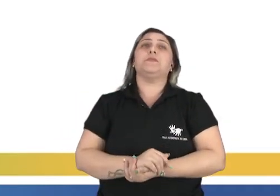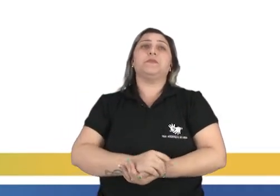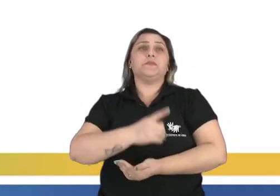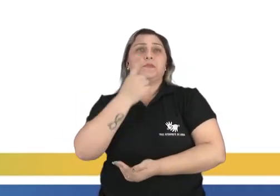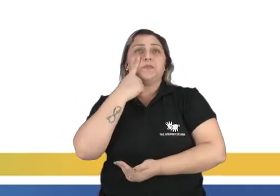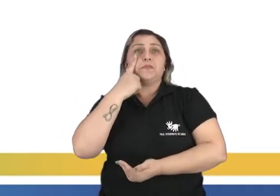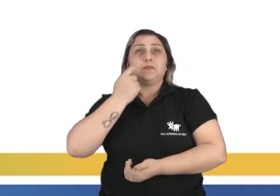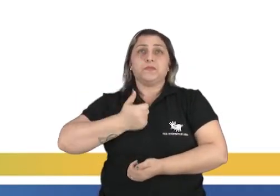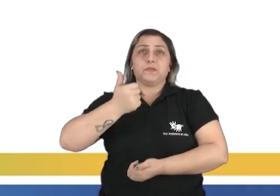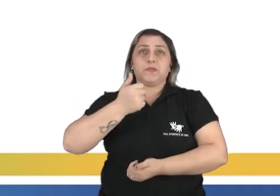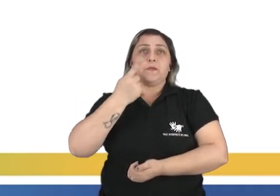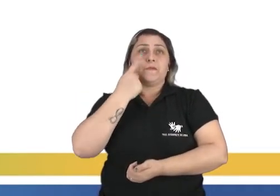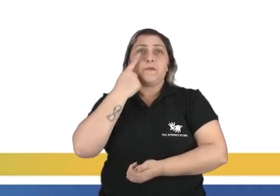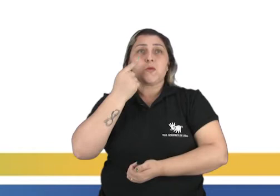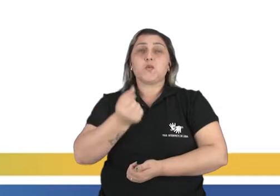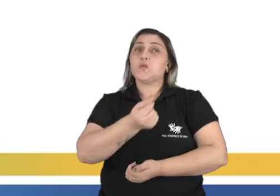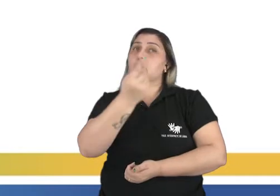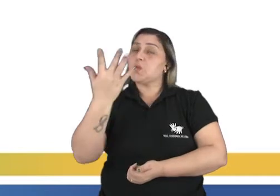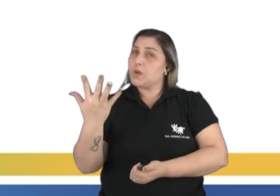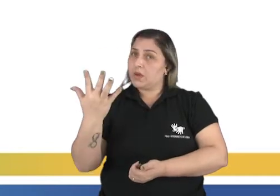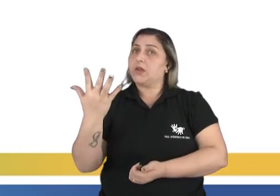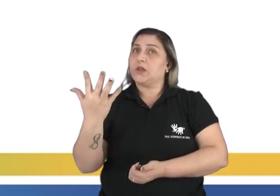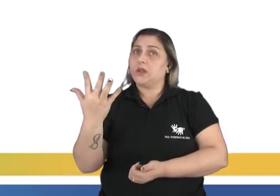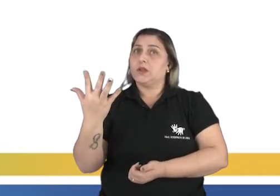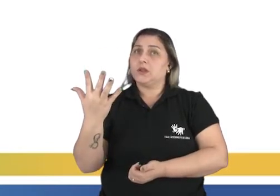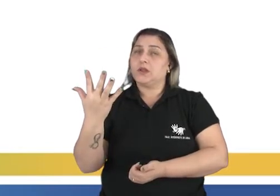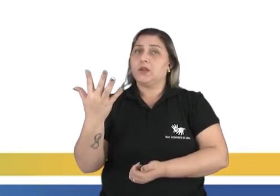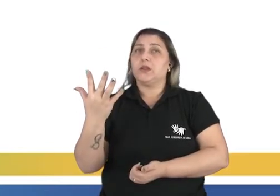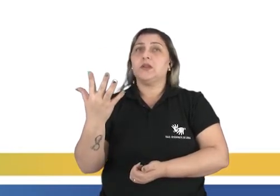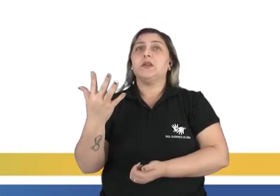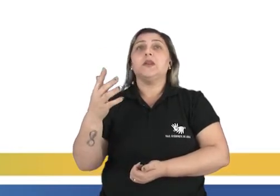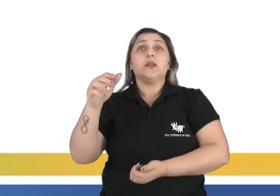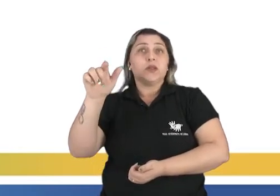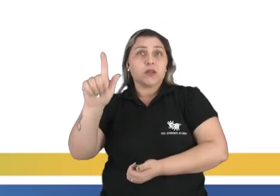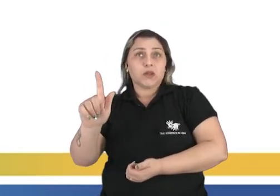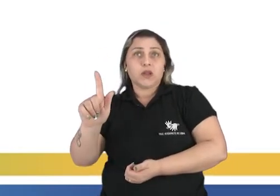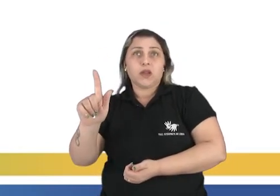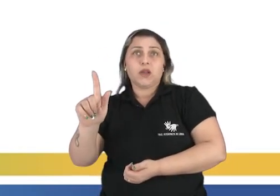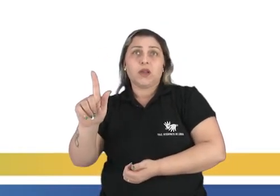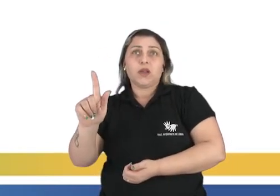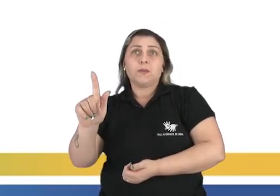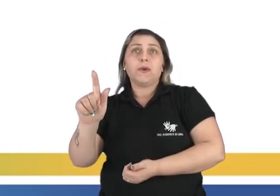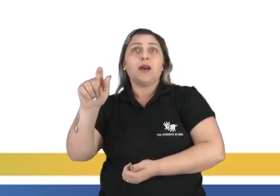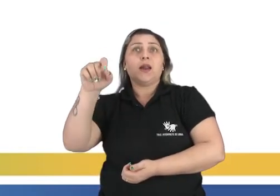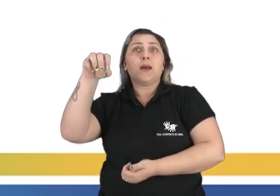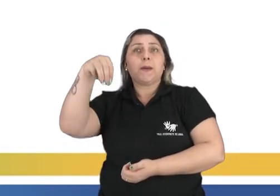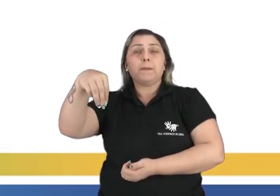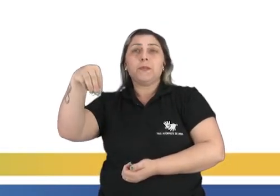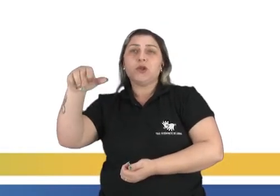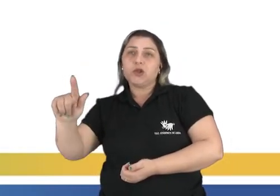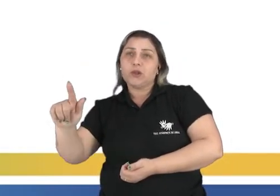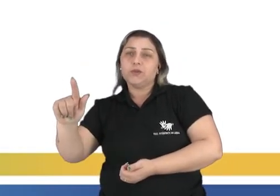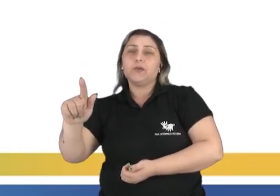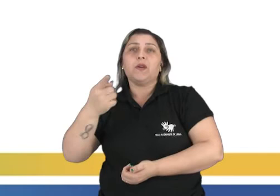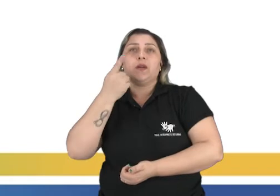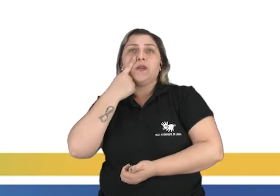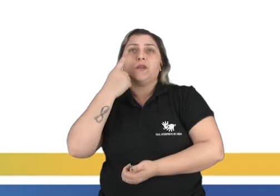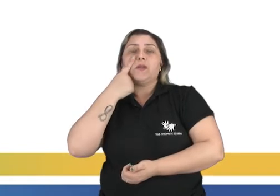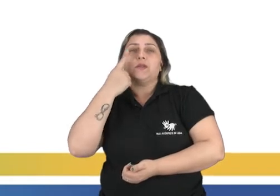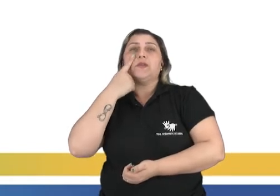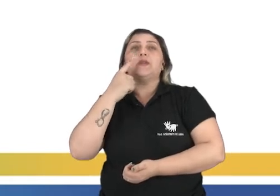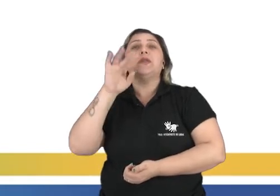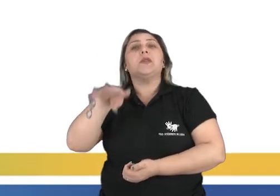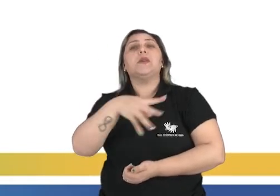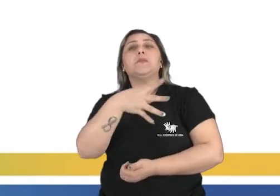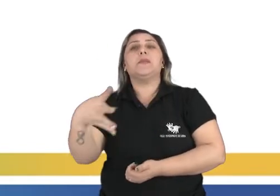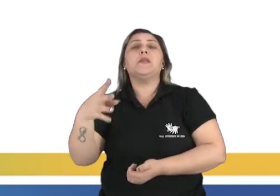primeiro passo, eu quero que você veja quantas casas pulamos de grama para miligrama. Faça a tabela